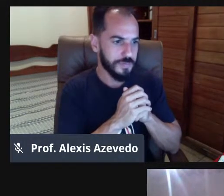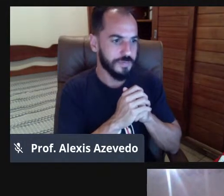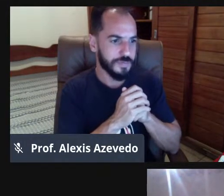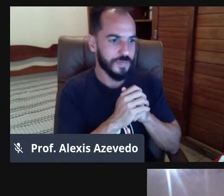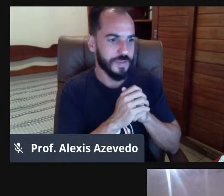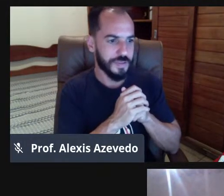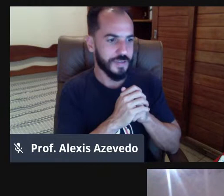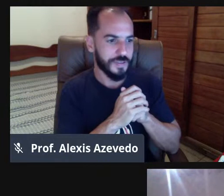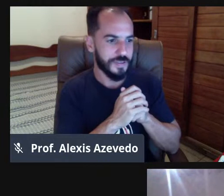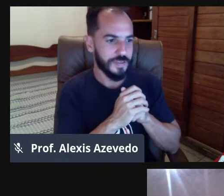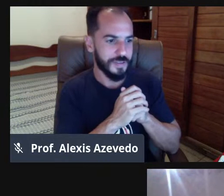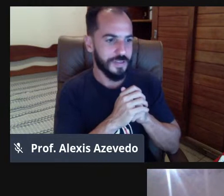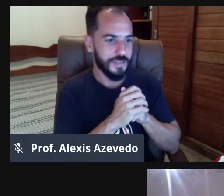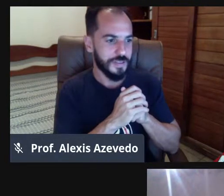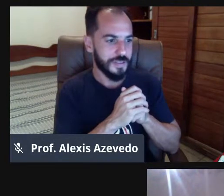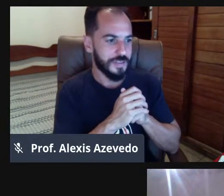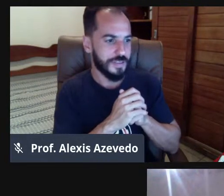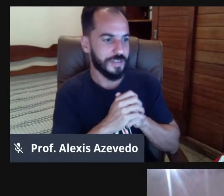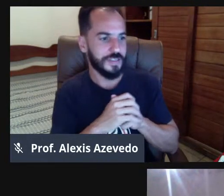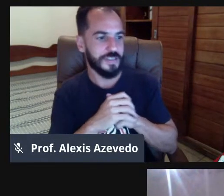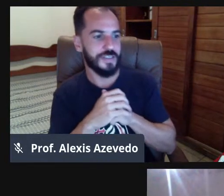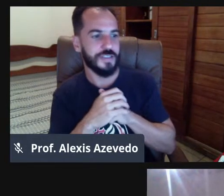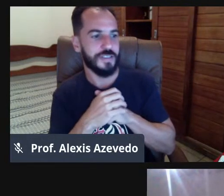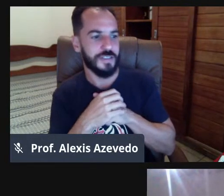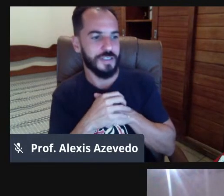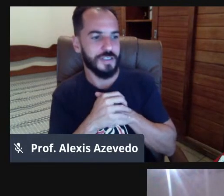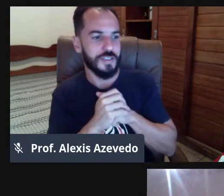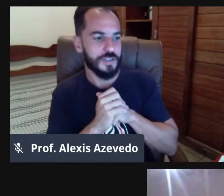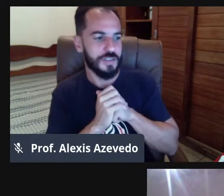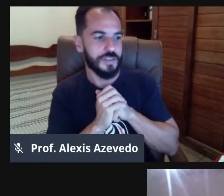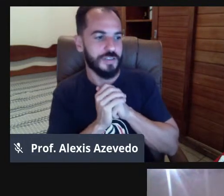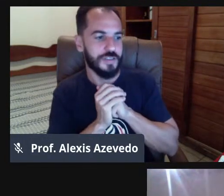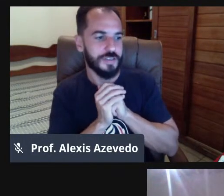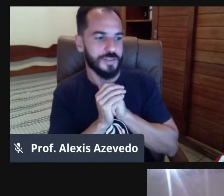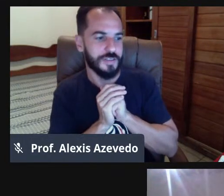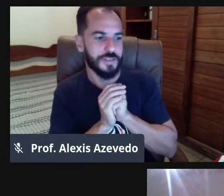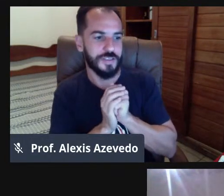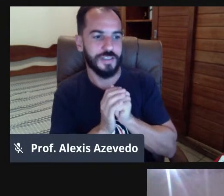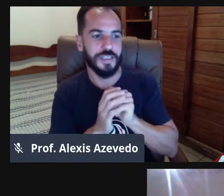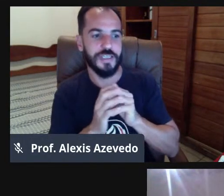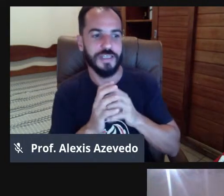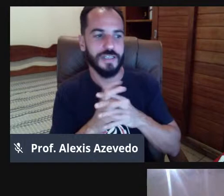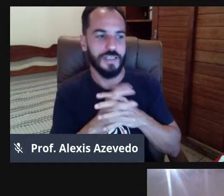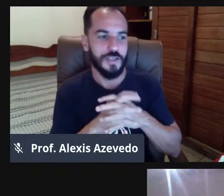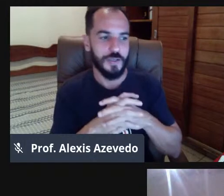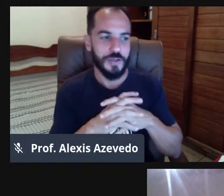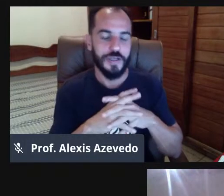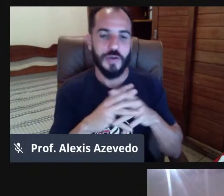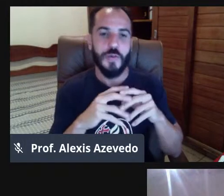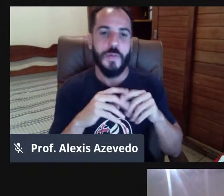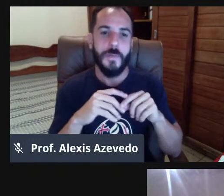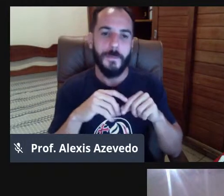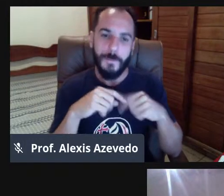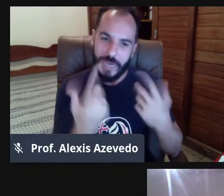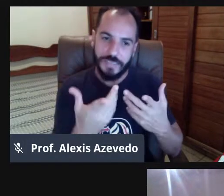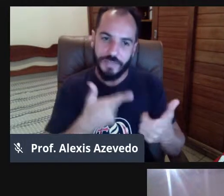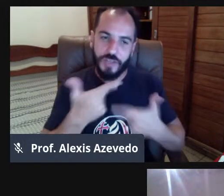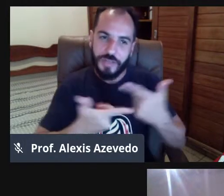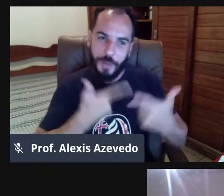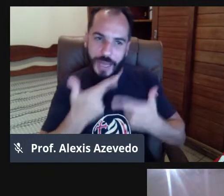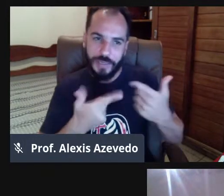de estarmos isolados, nós estamos aqui presentes para que tudo possa acontecer da melhor